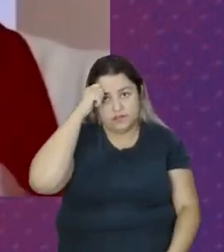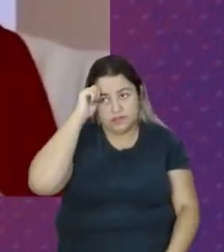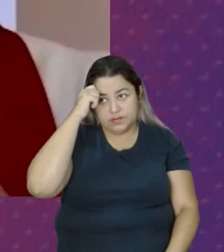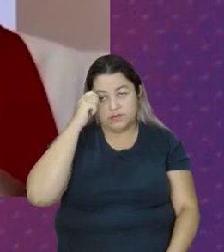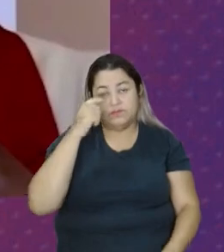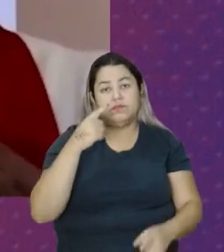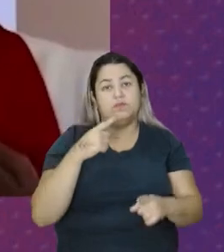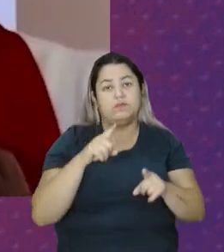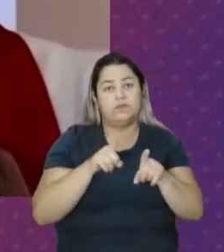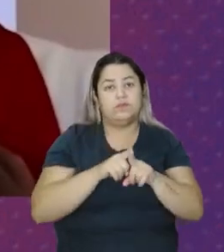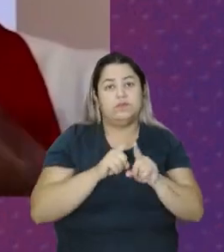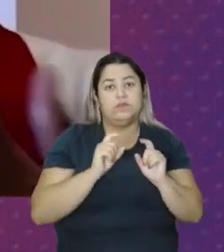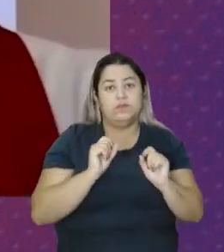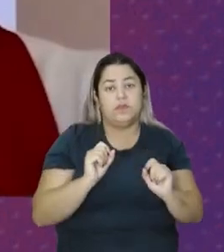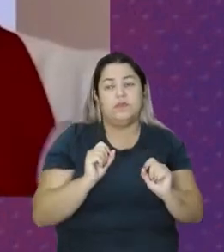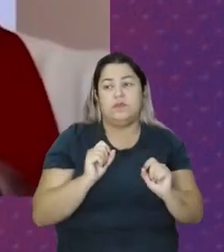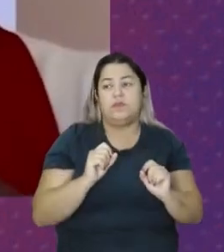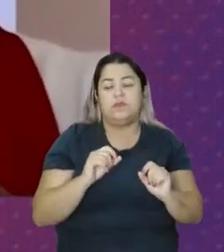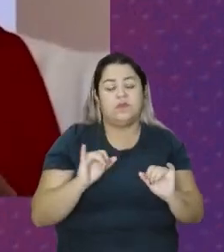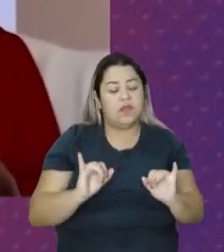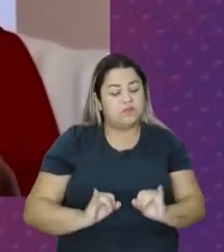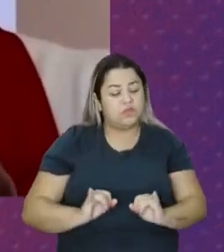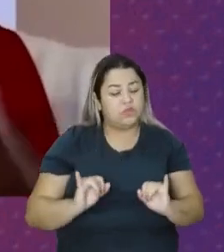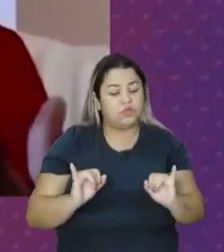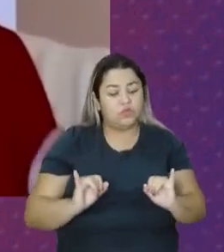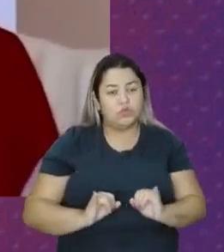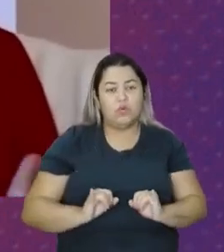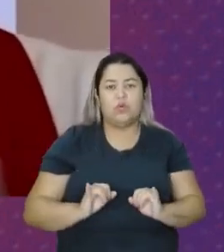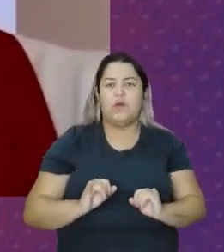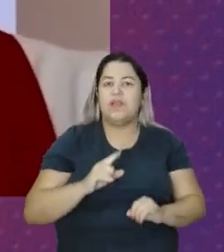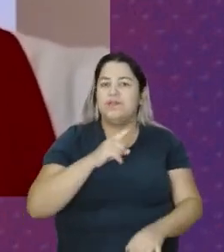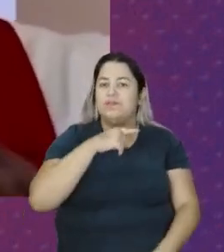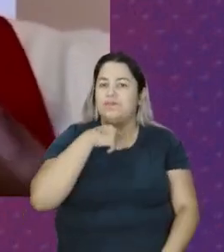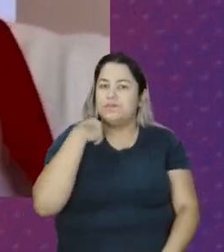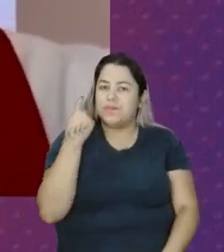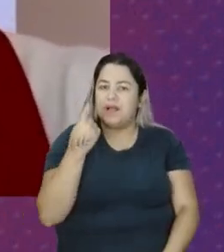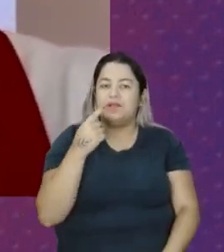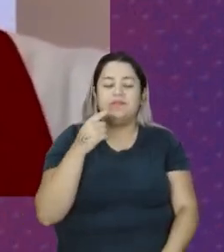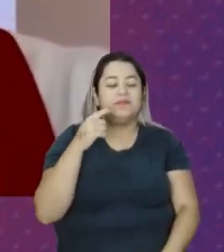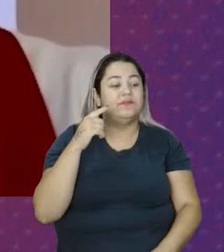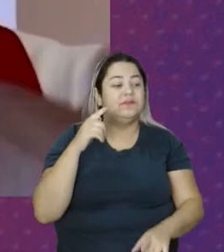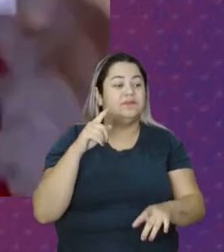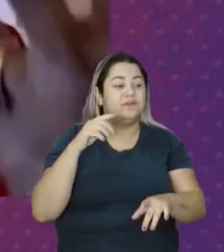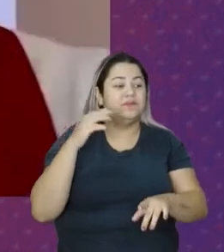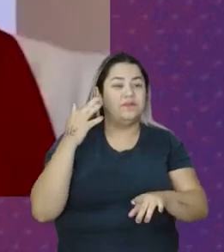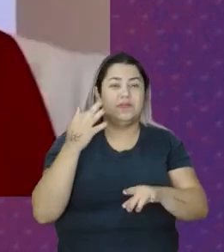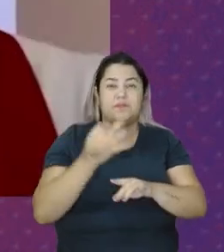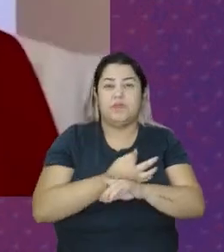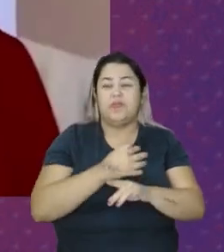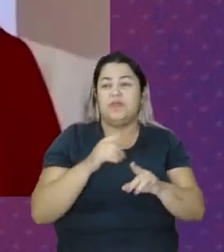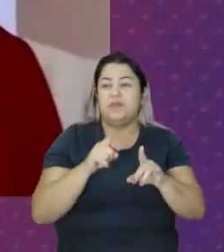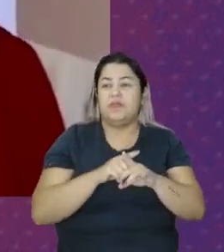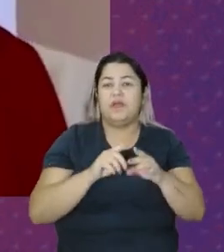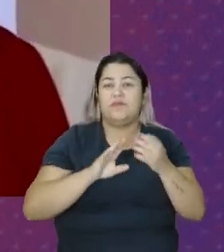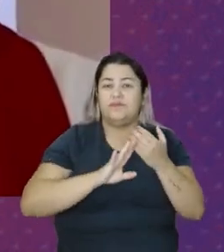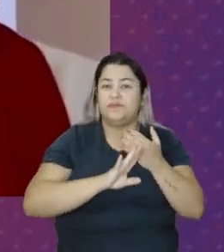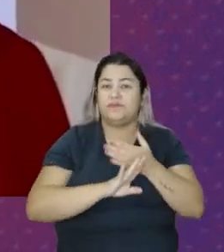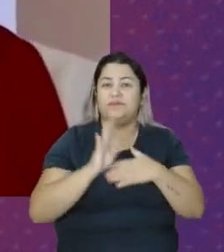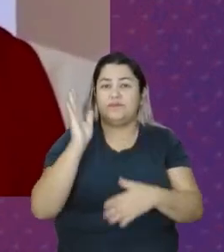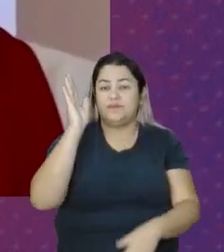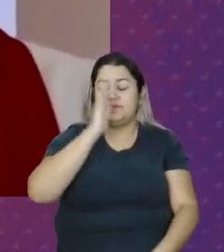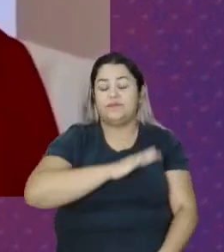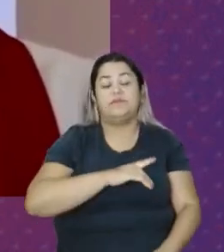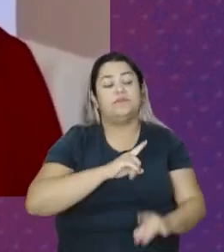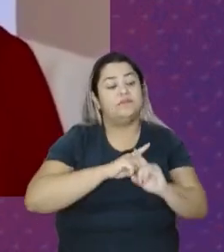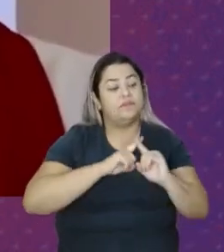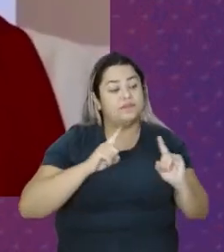que o racismo ele causa dor, ele mata, ele fere, ele afasta as pessoas, mas